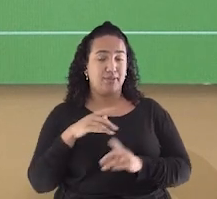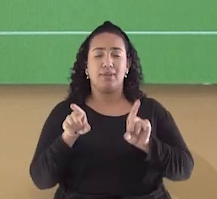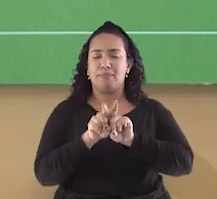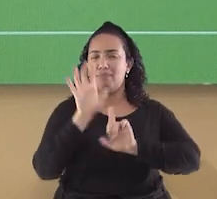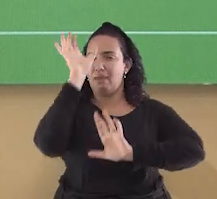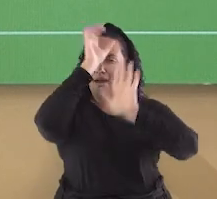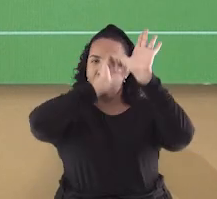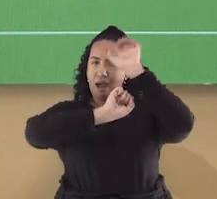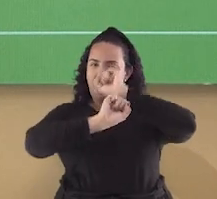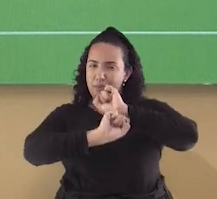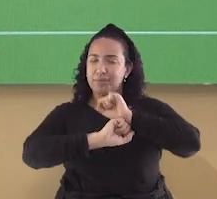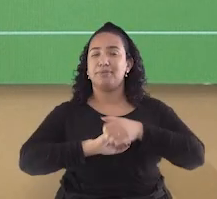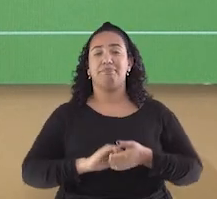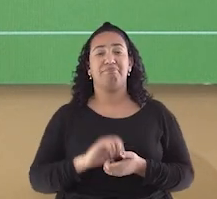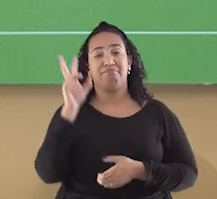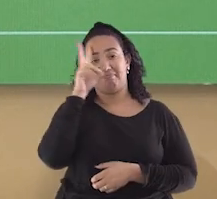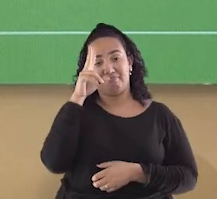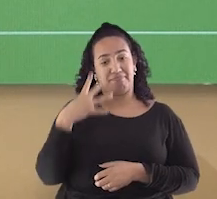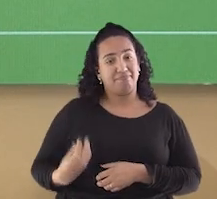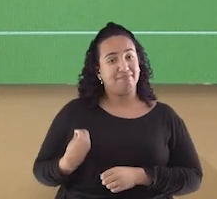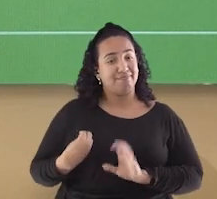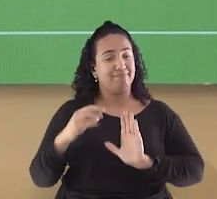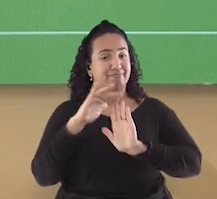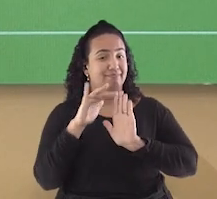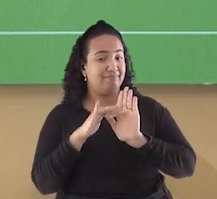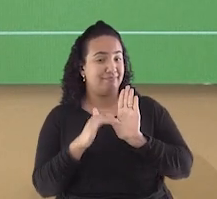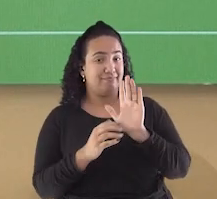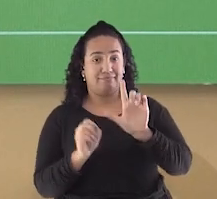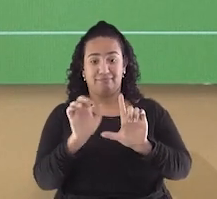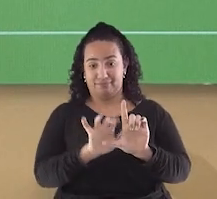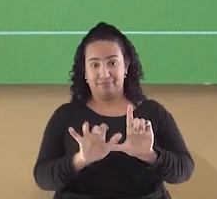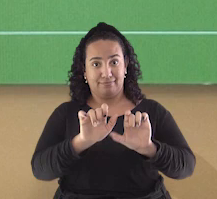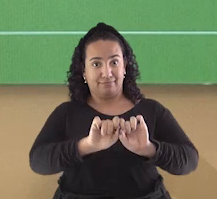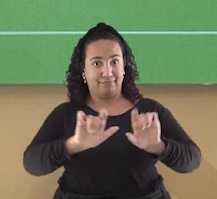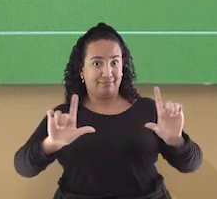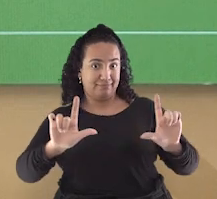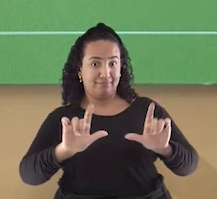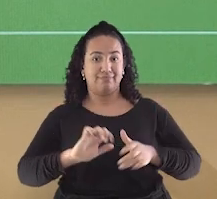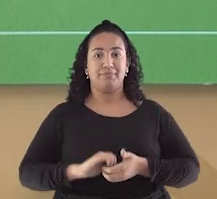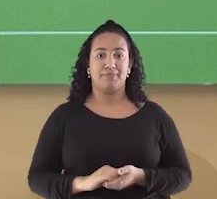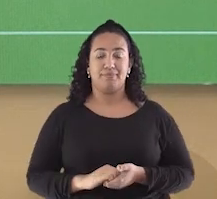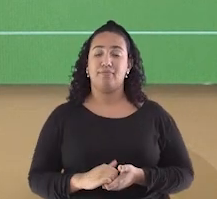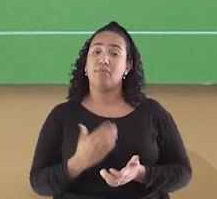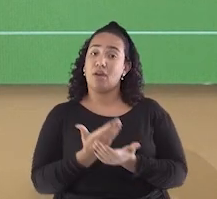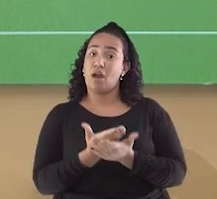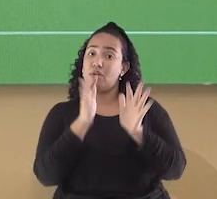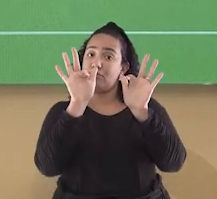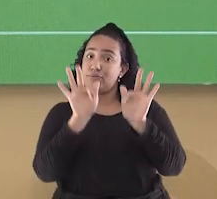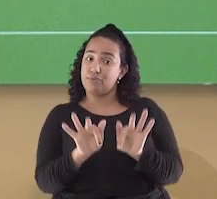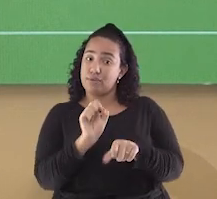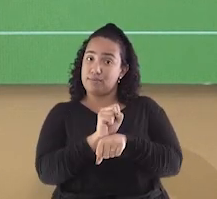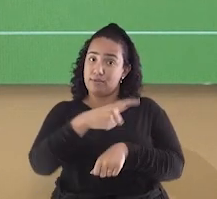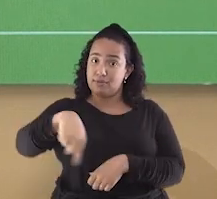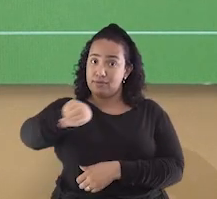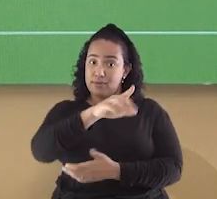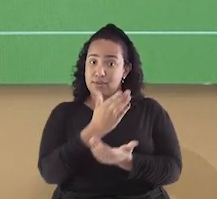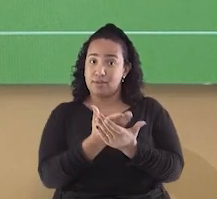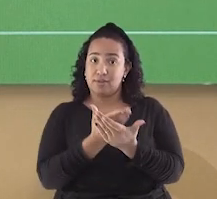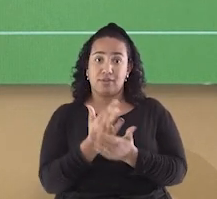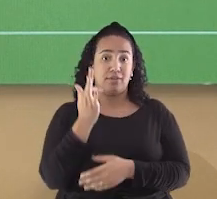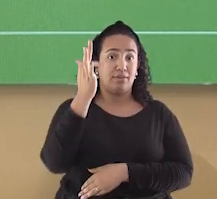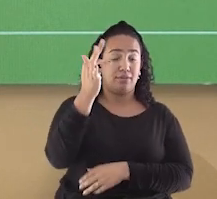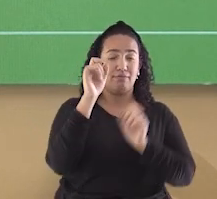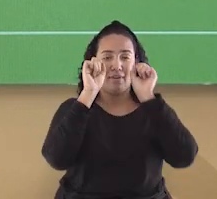aprendido bastante também. Não esqueçam de registrar sua presença no QR Code que está aqui na tela. Eu vou indo nessa e espero vocês na próxima